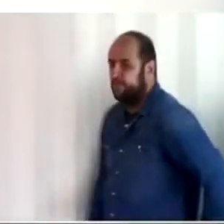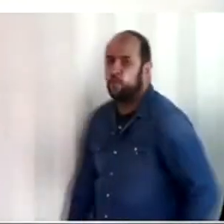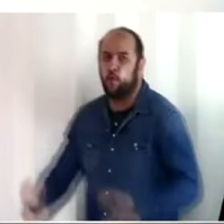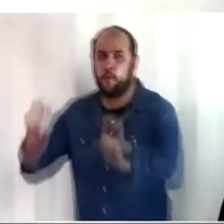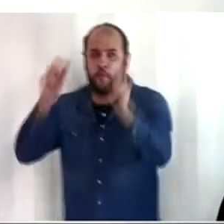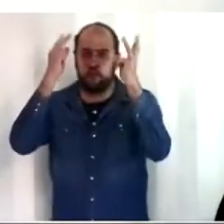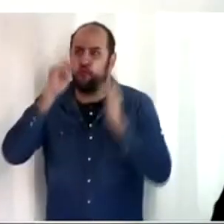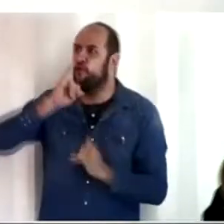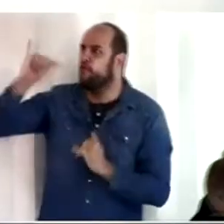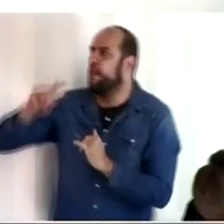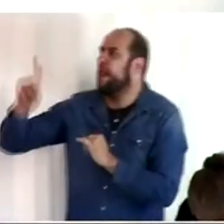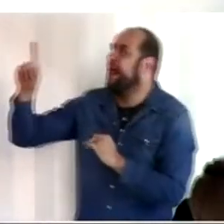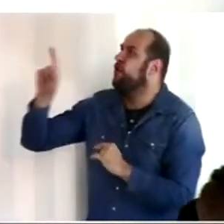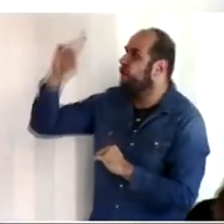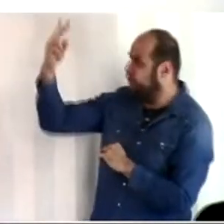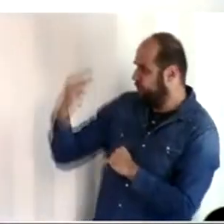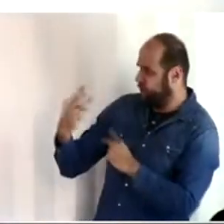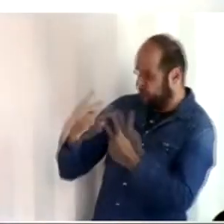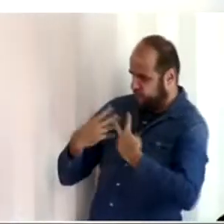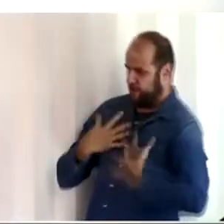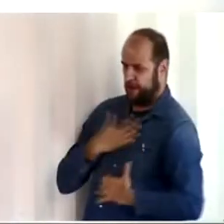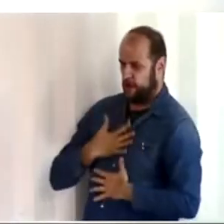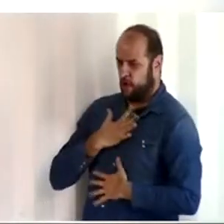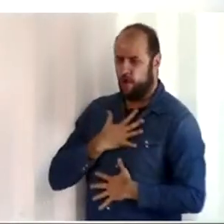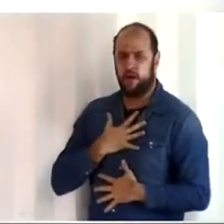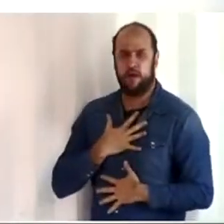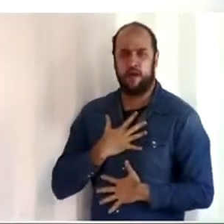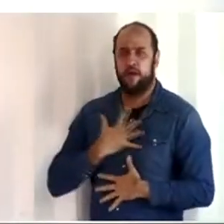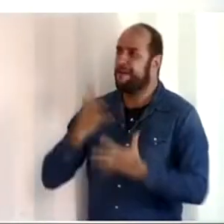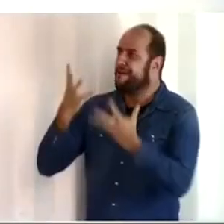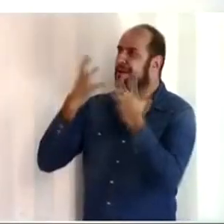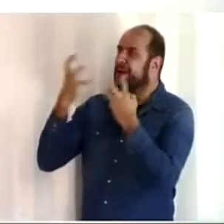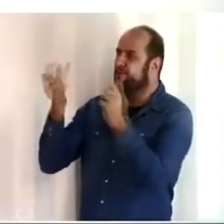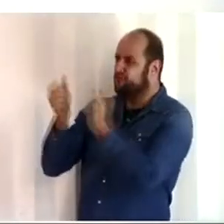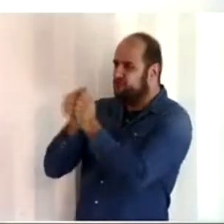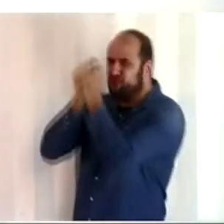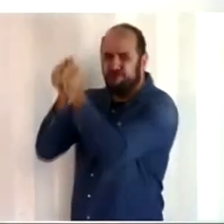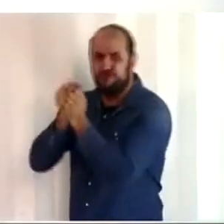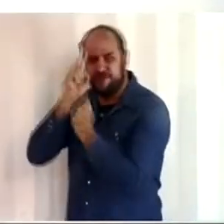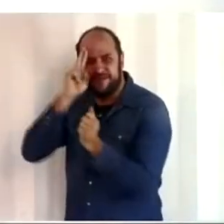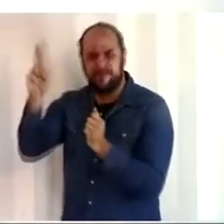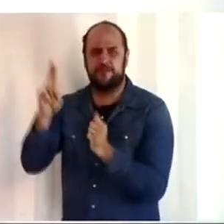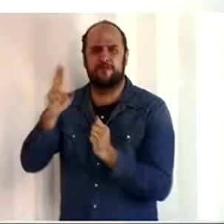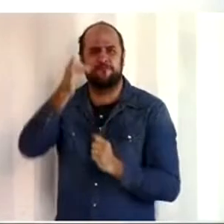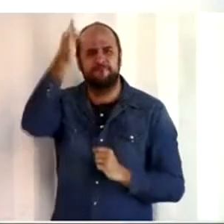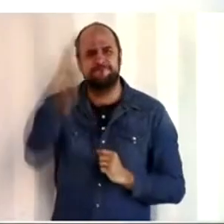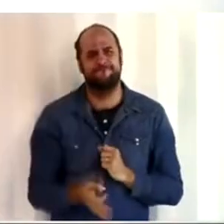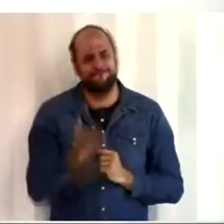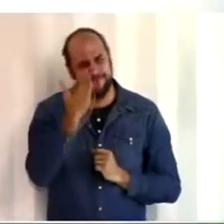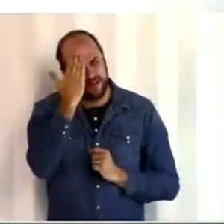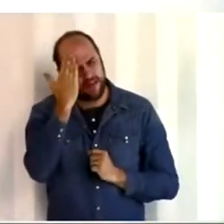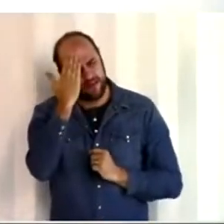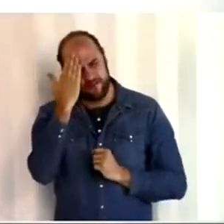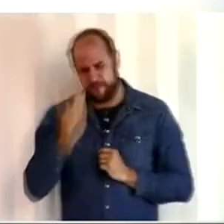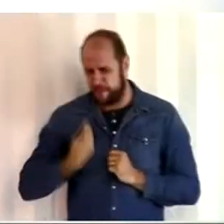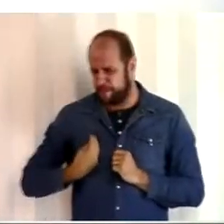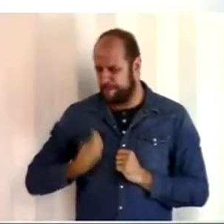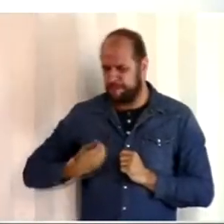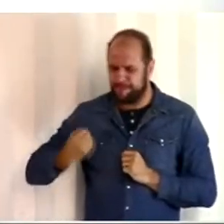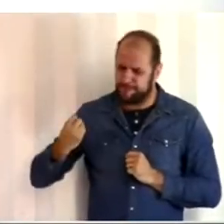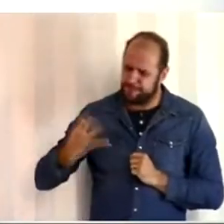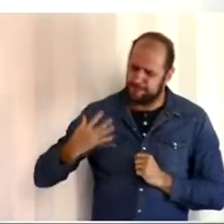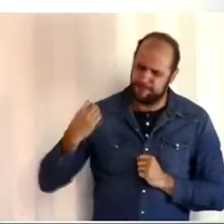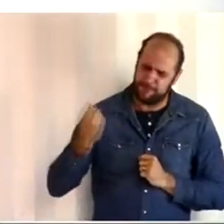certeza disso, se o Senhor não estiver comigo? Eu preciso ter certeza de que nessa jornada, nessa